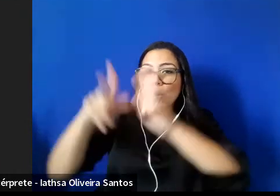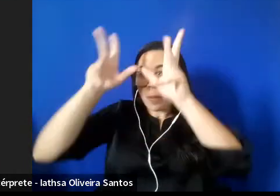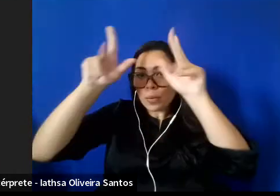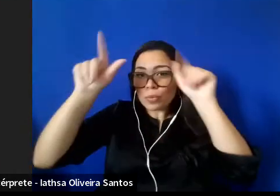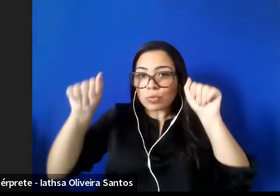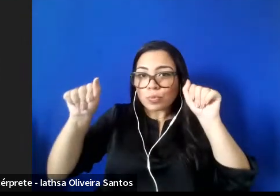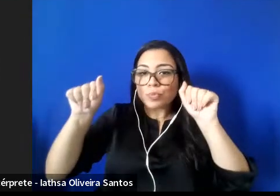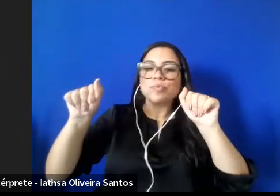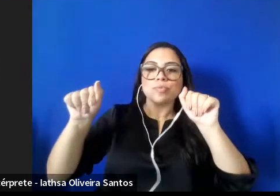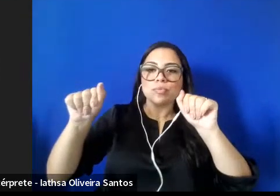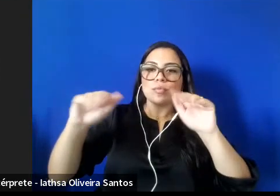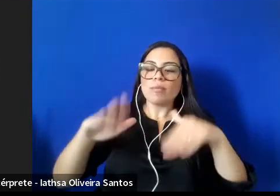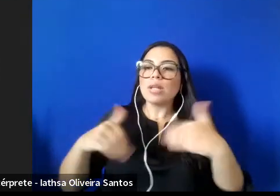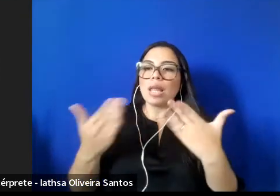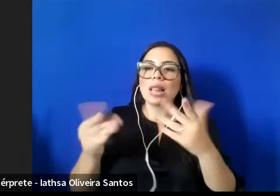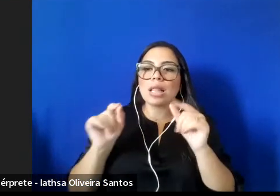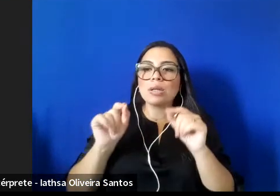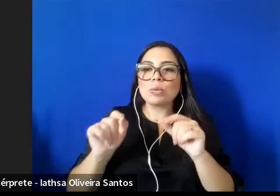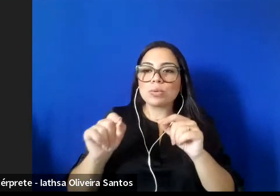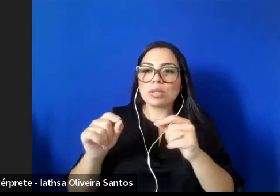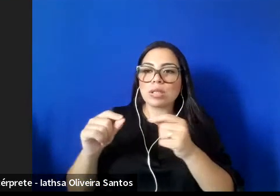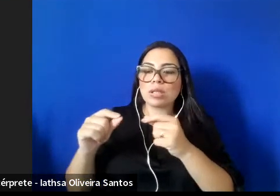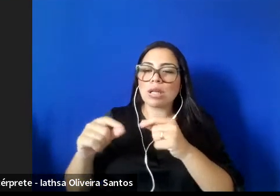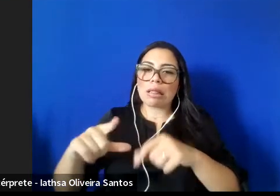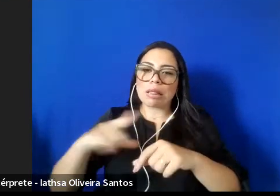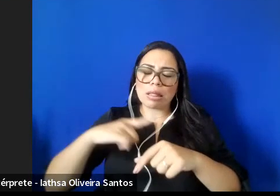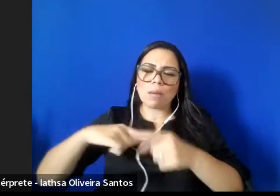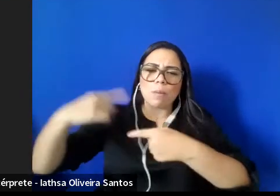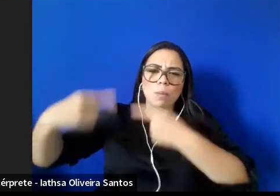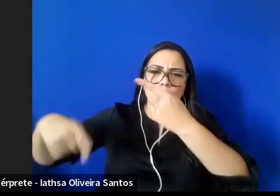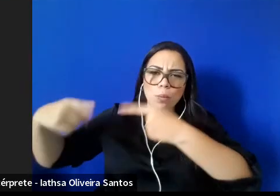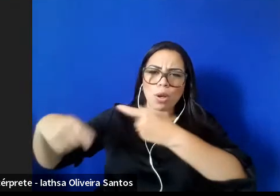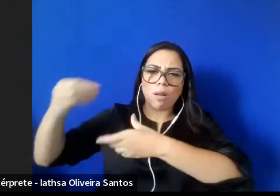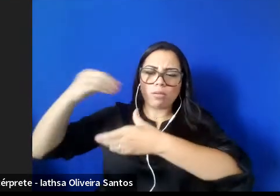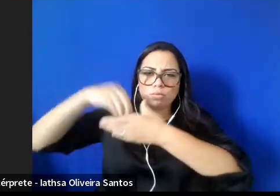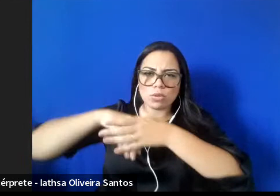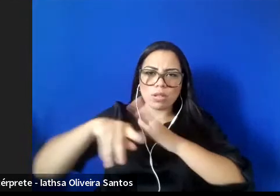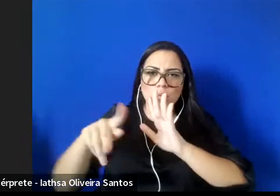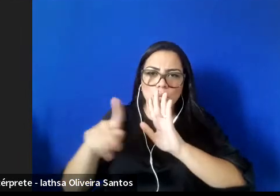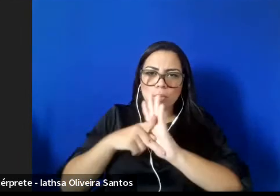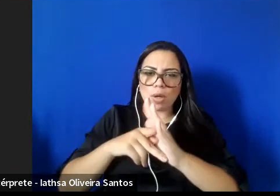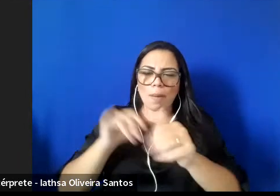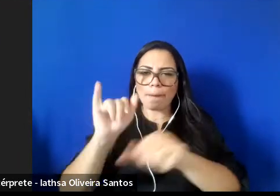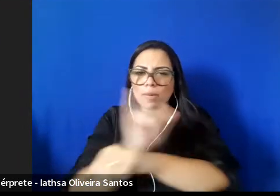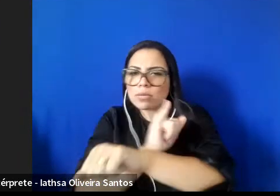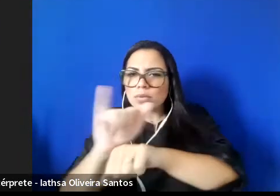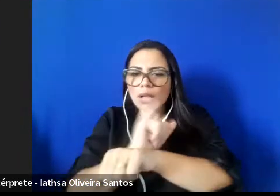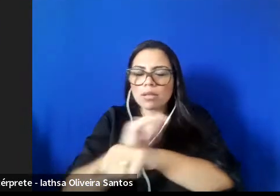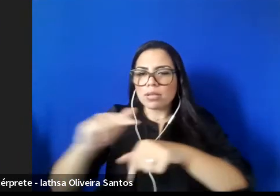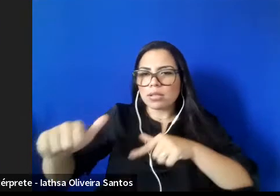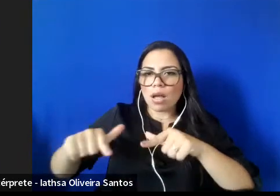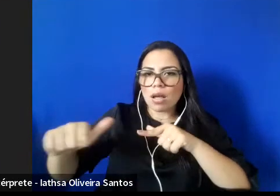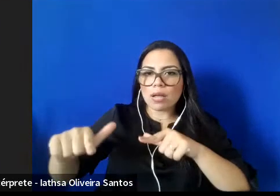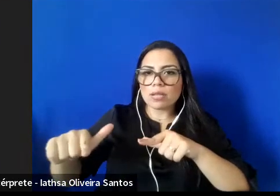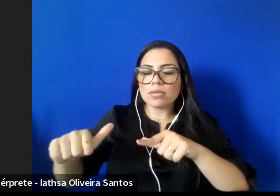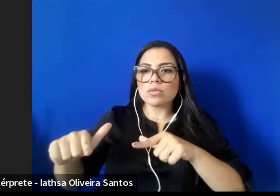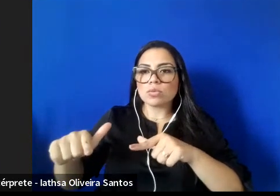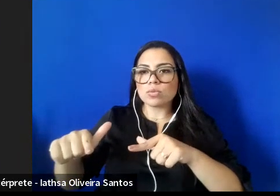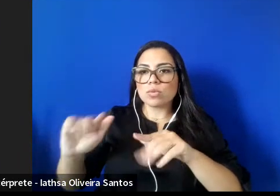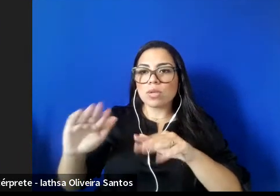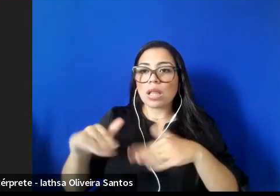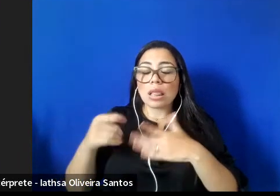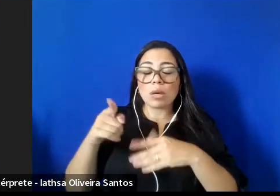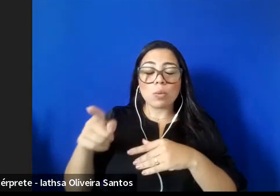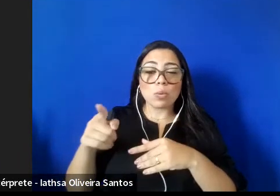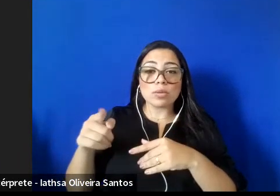tribunal ele desenvolve ações políticas, né, internas, estratégias de trabalho. Então, isso deu